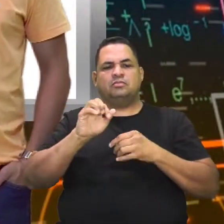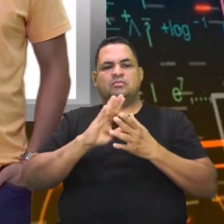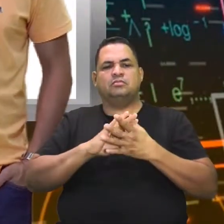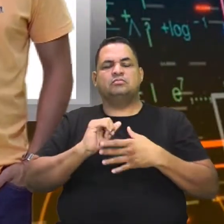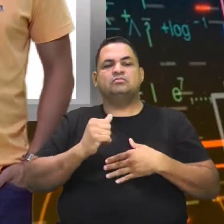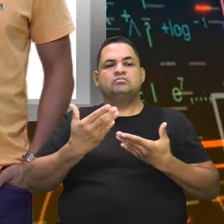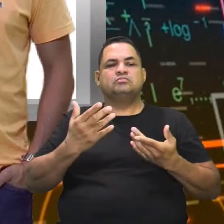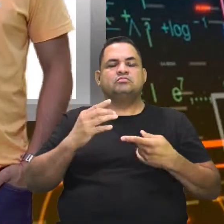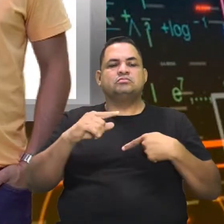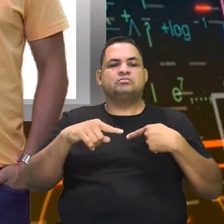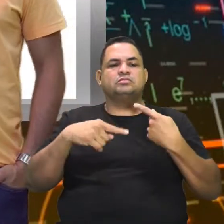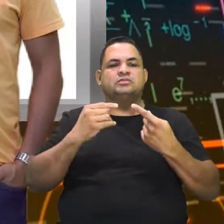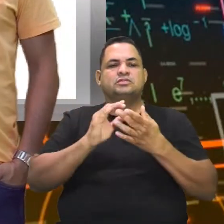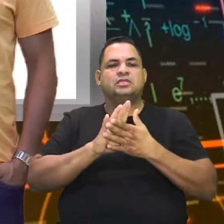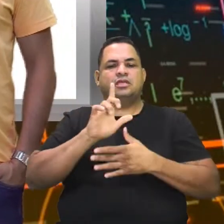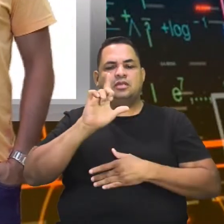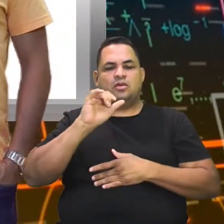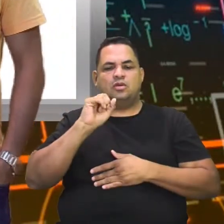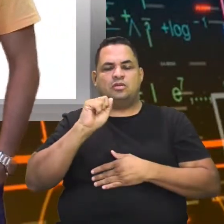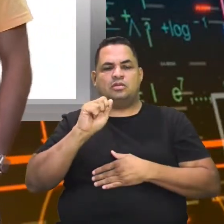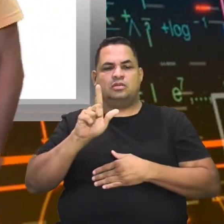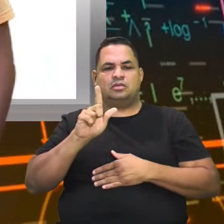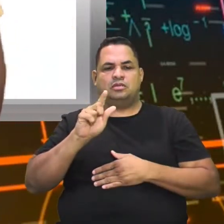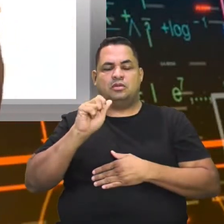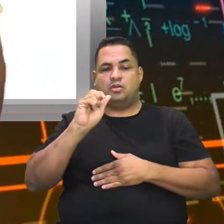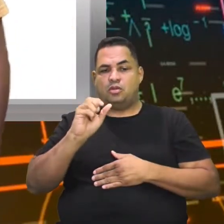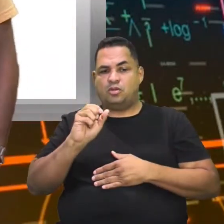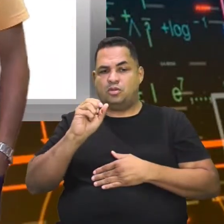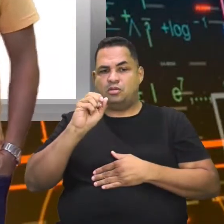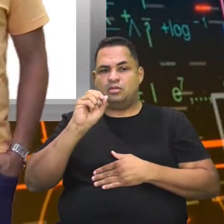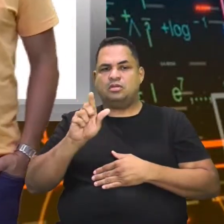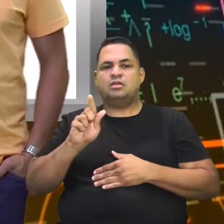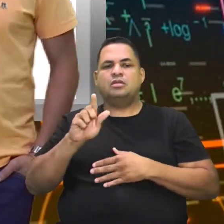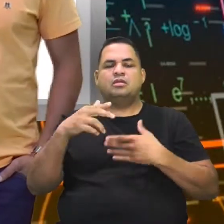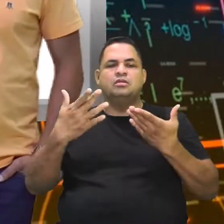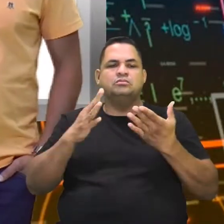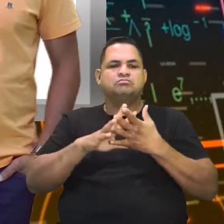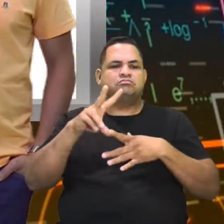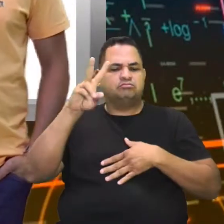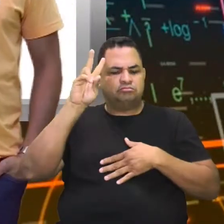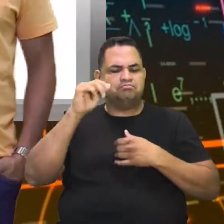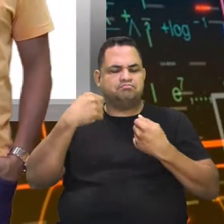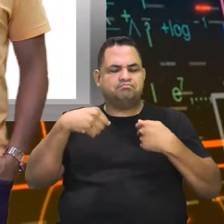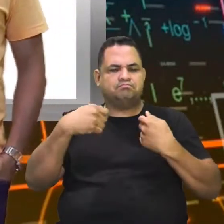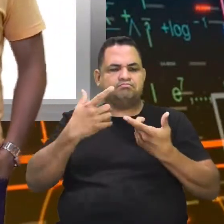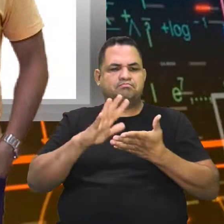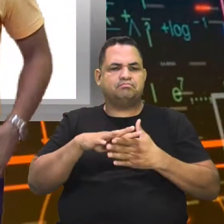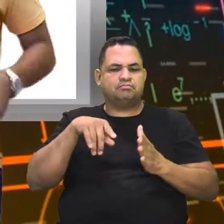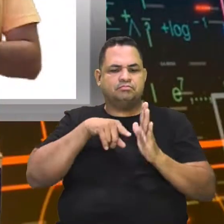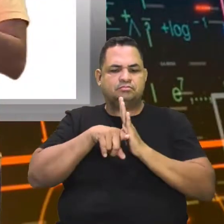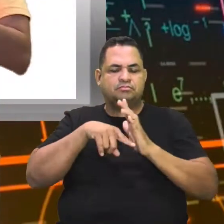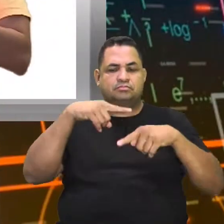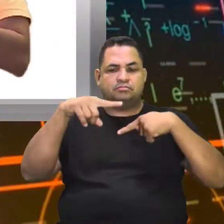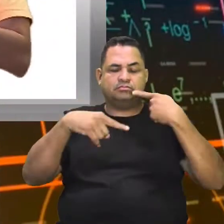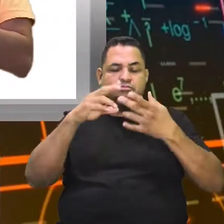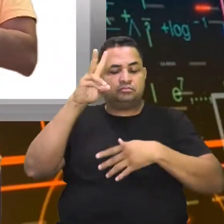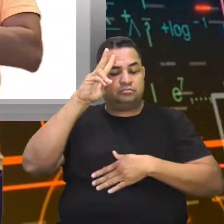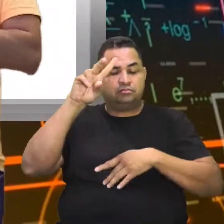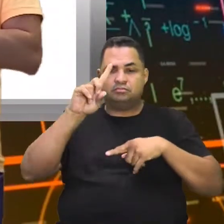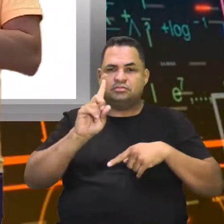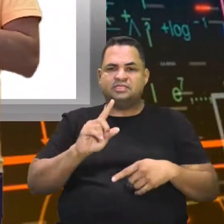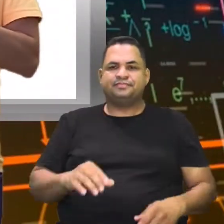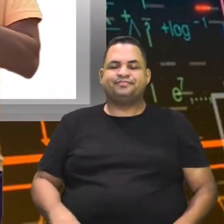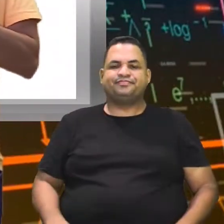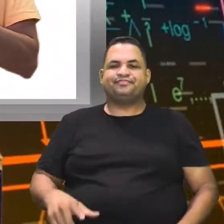para a exponencial e chega na logarítmica, né? E aí, se você não recorda, vale a pena dar uma pesquisada, sim, né? Sim. E claro... Tem